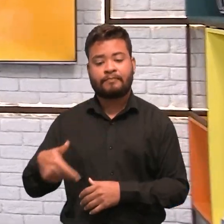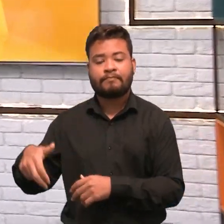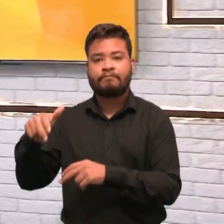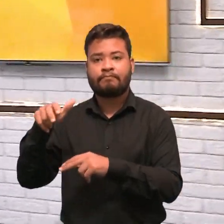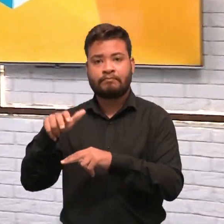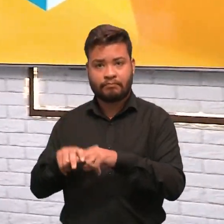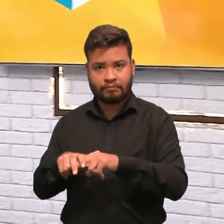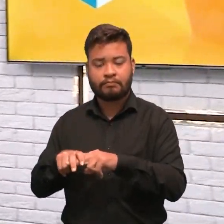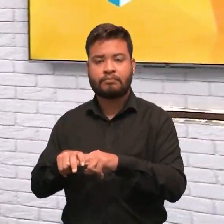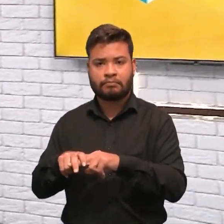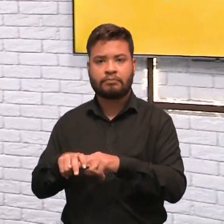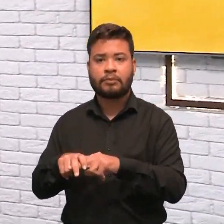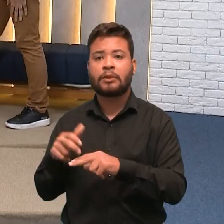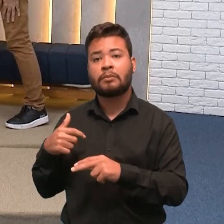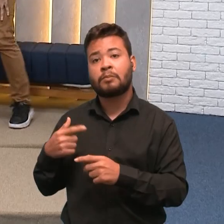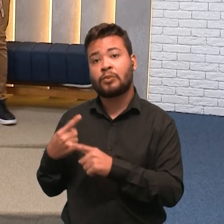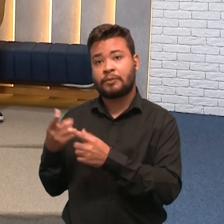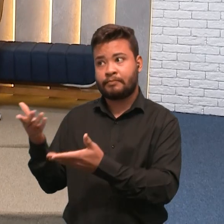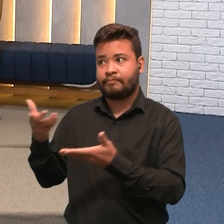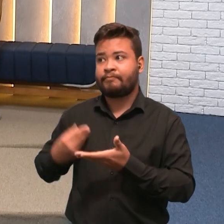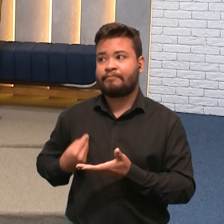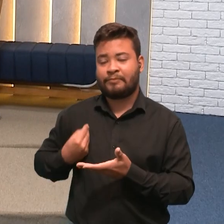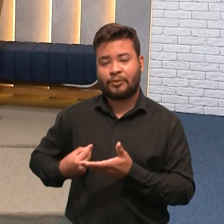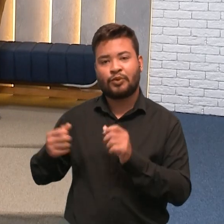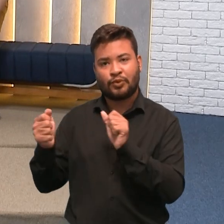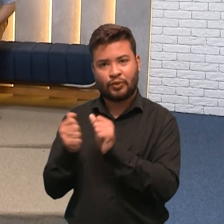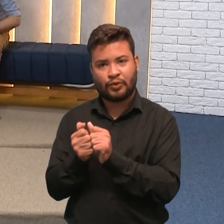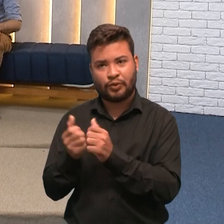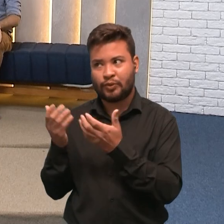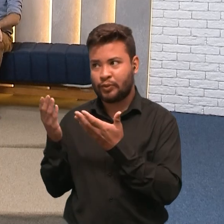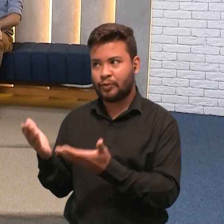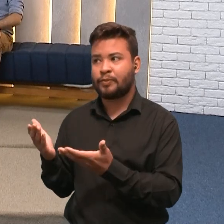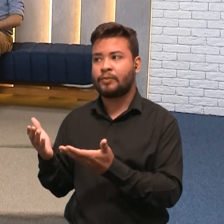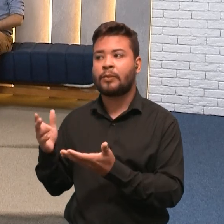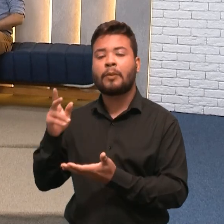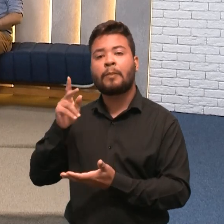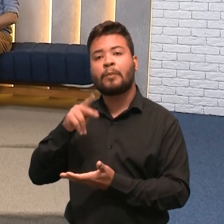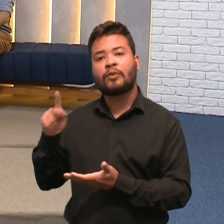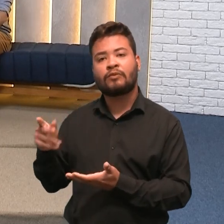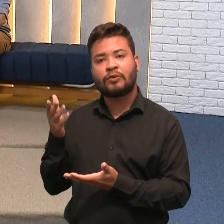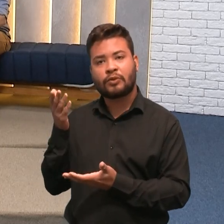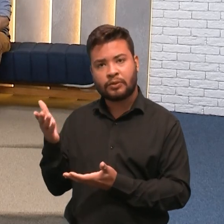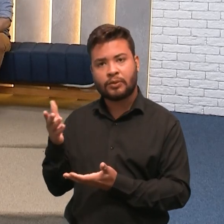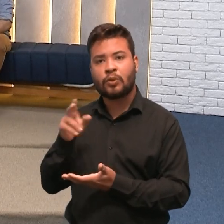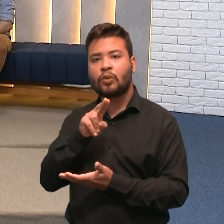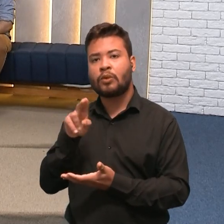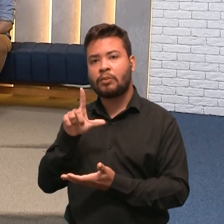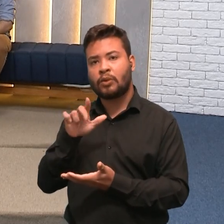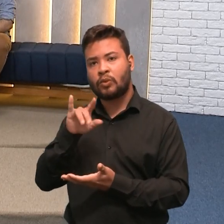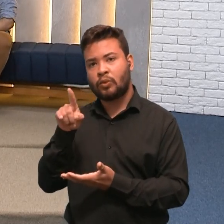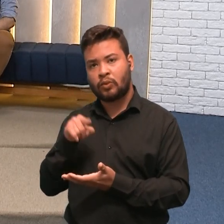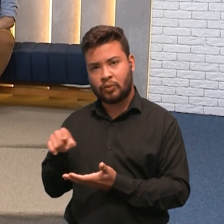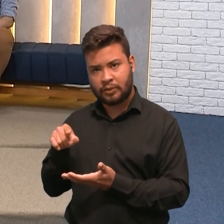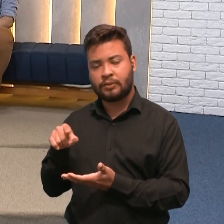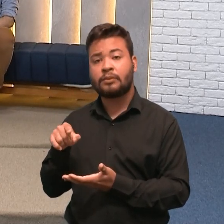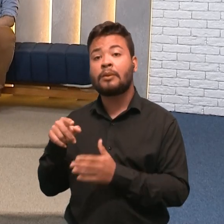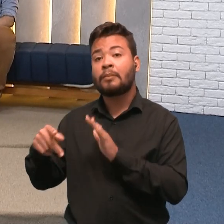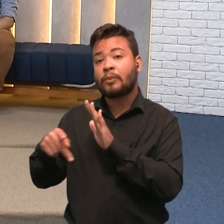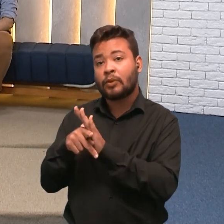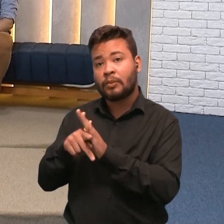sofá para receber nosso entrevistado que já está aqui com a gente. Seja muito bem-vindo, professor. Professor Luiz Signates, da Faculdade